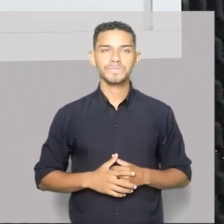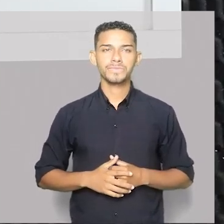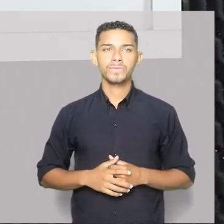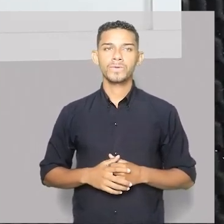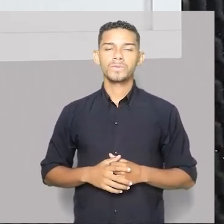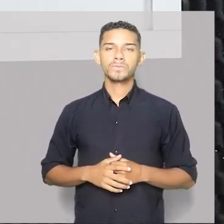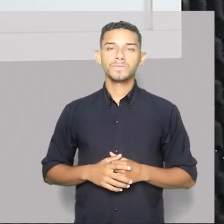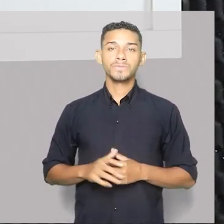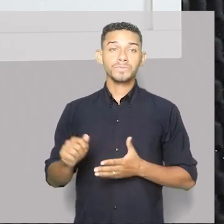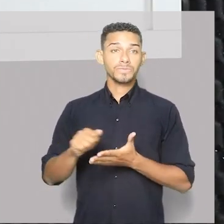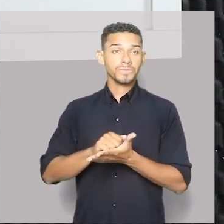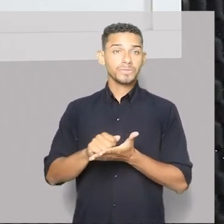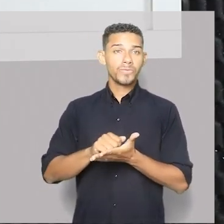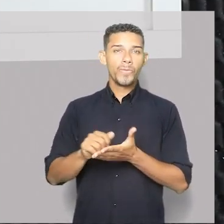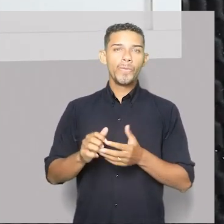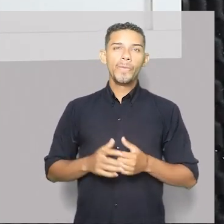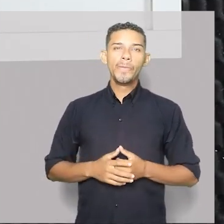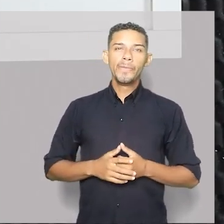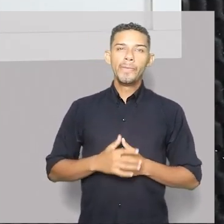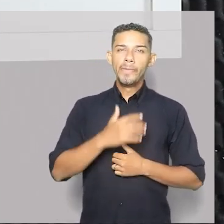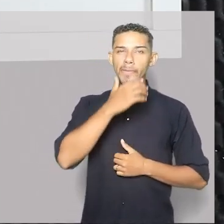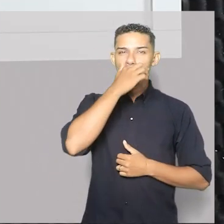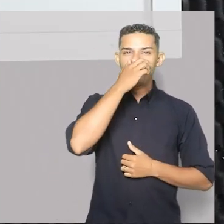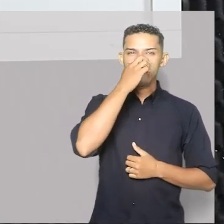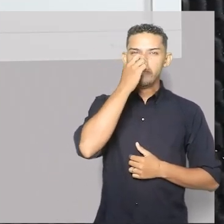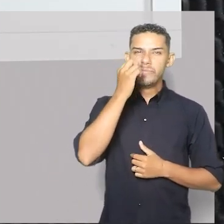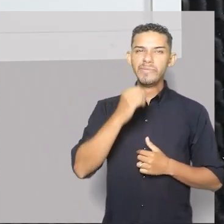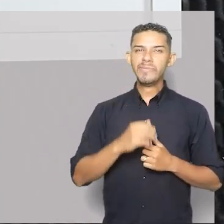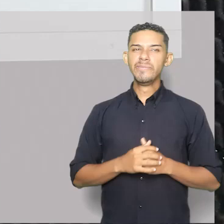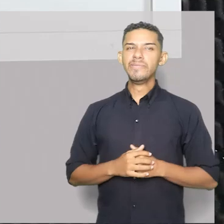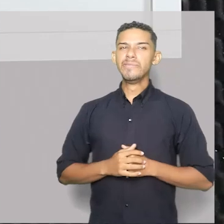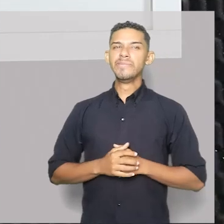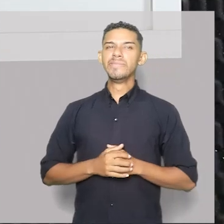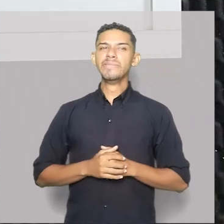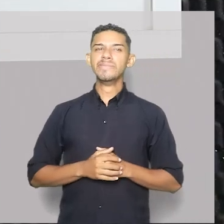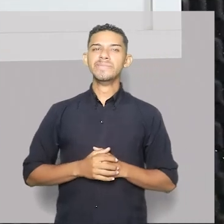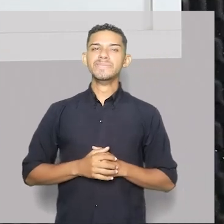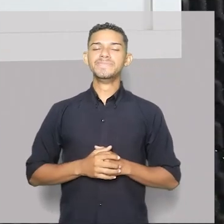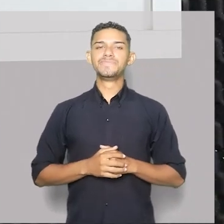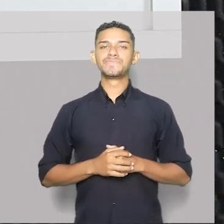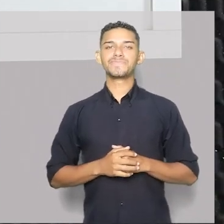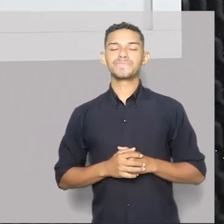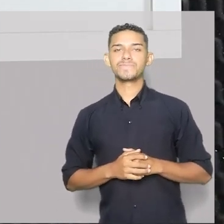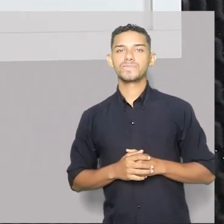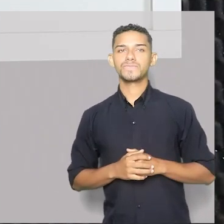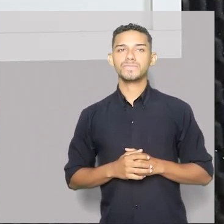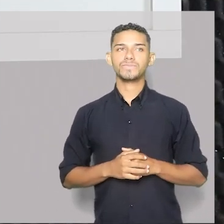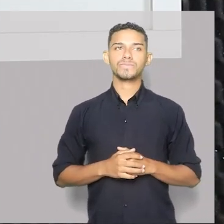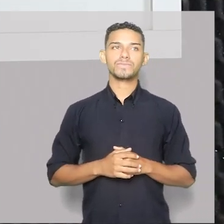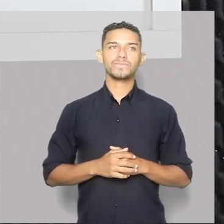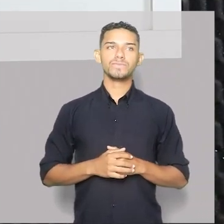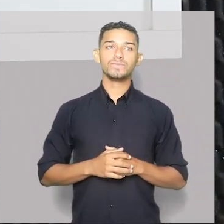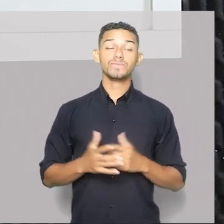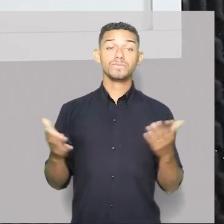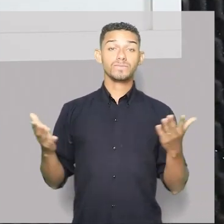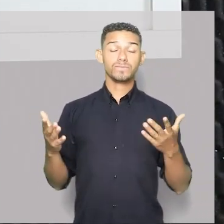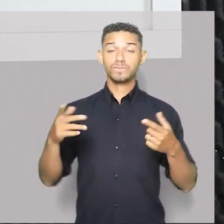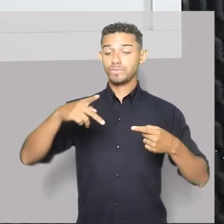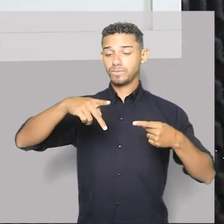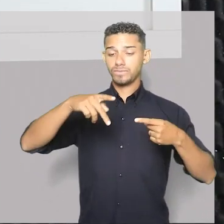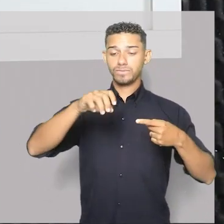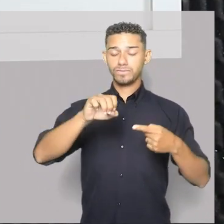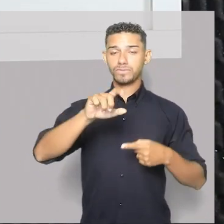Vou apagar para a gente montar, então, um outro grupo, que é o grupo poli,